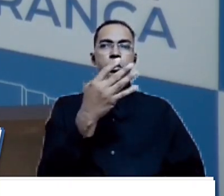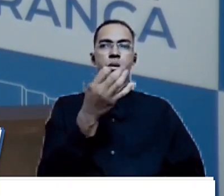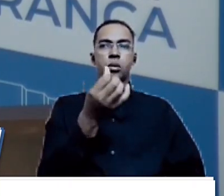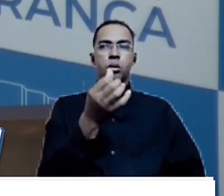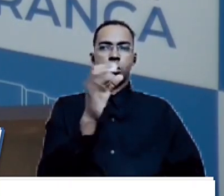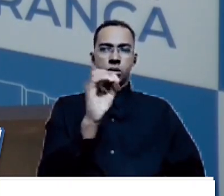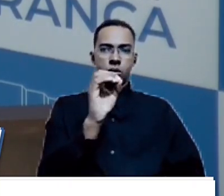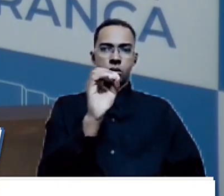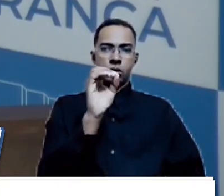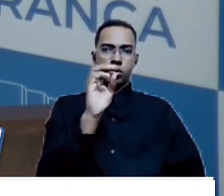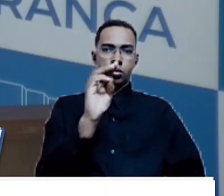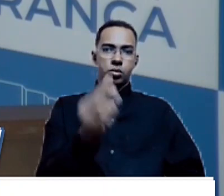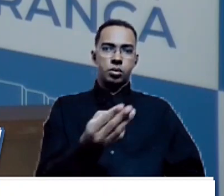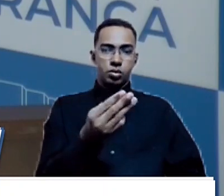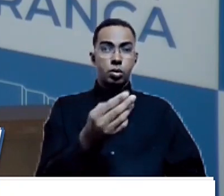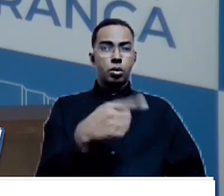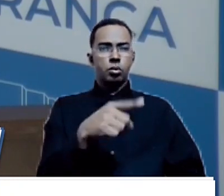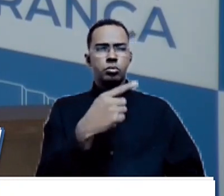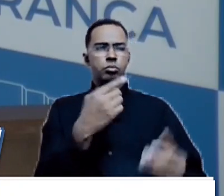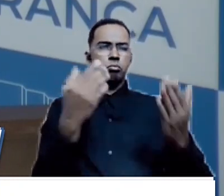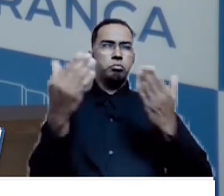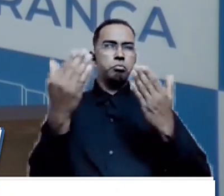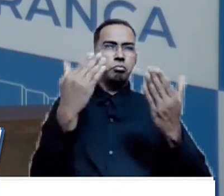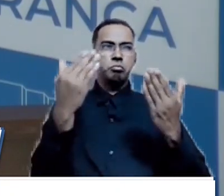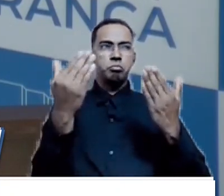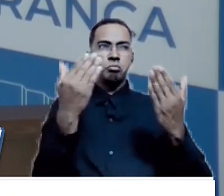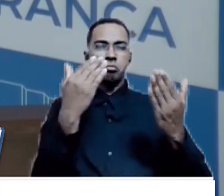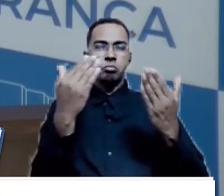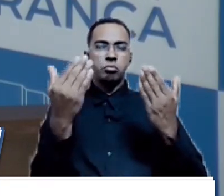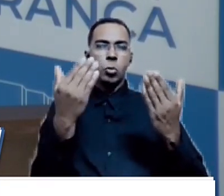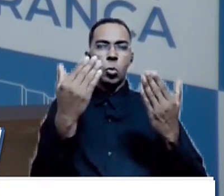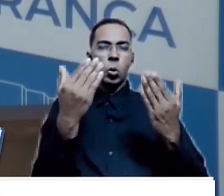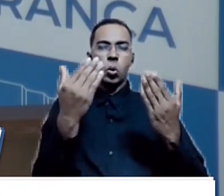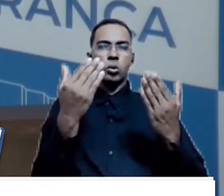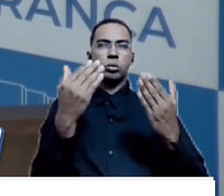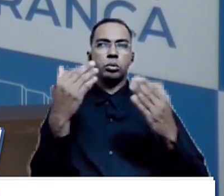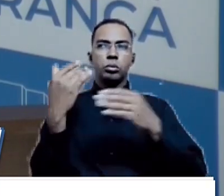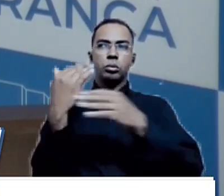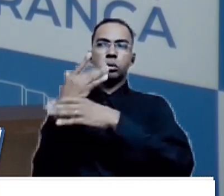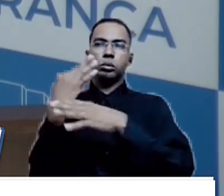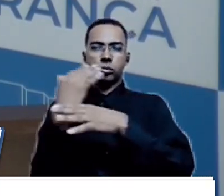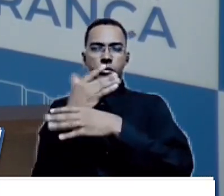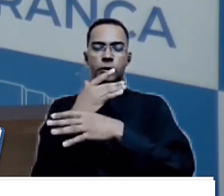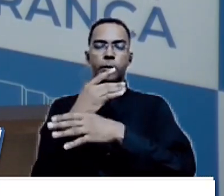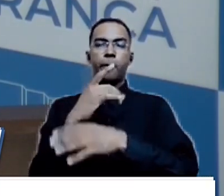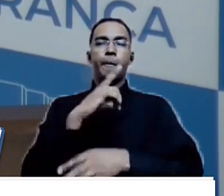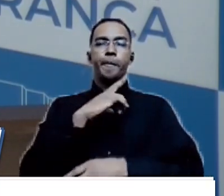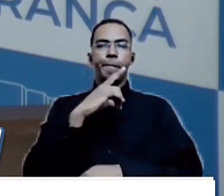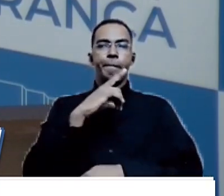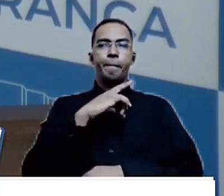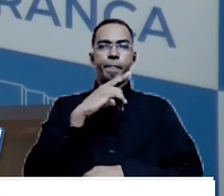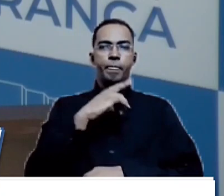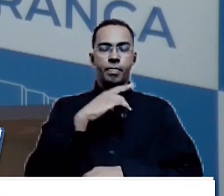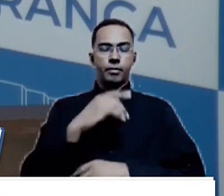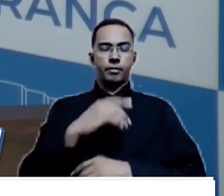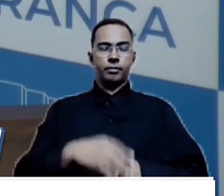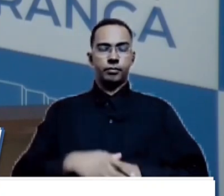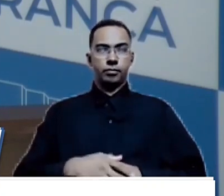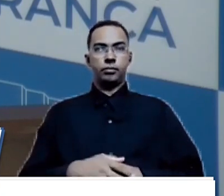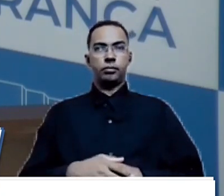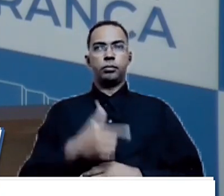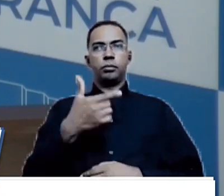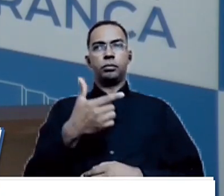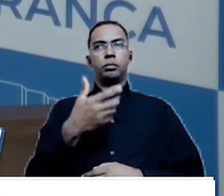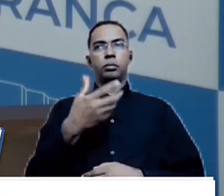aí você vai fazer um comparativo com uma cidade que tem 242